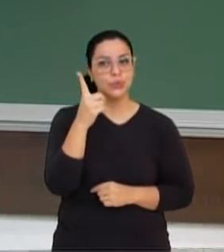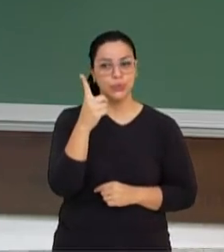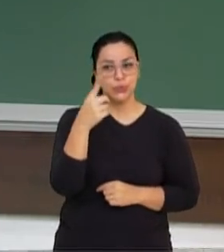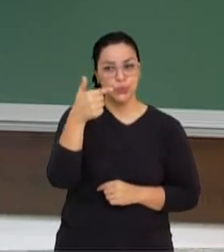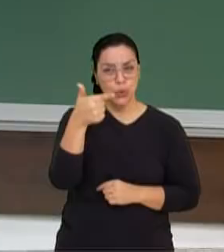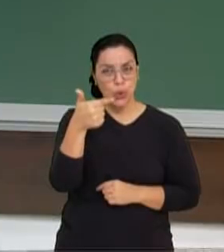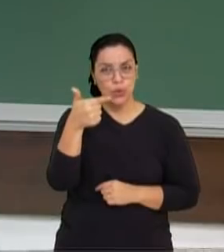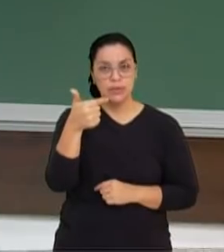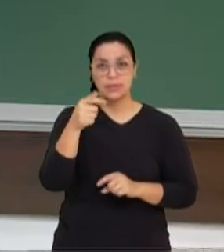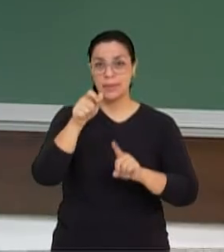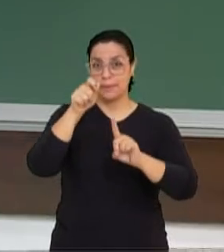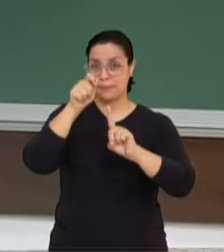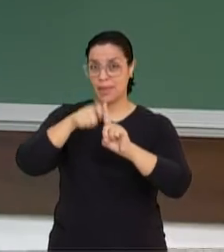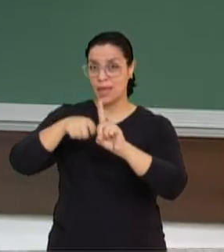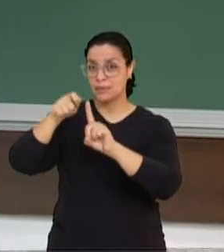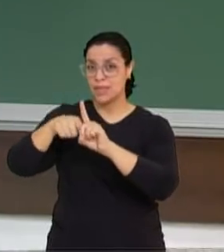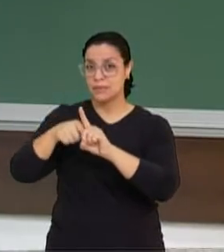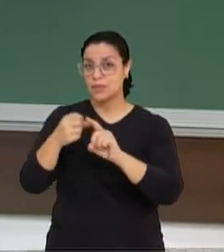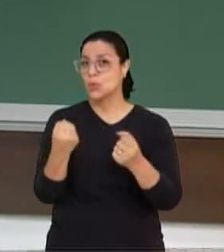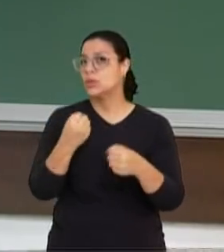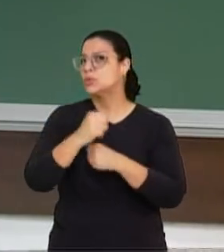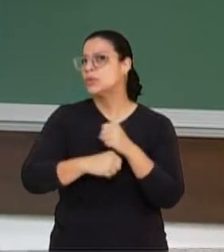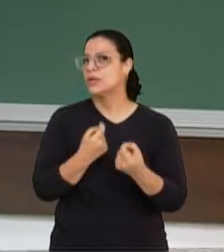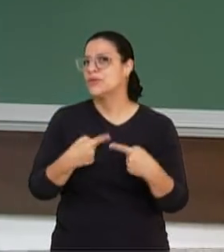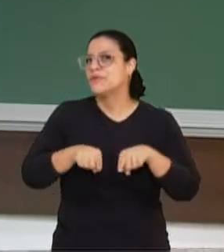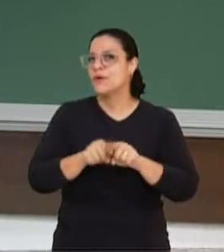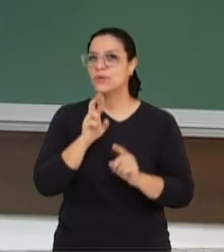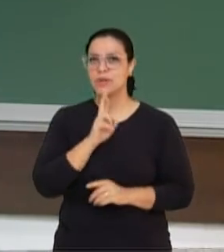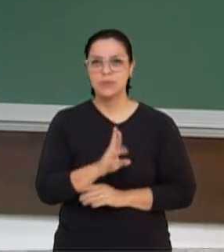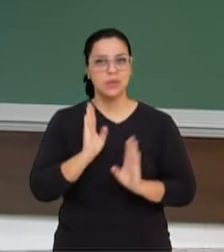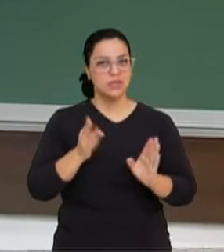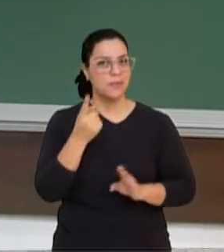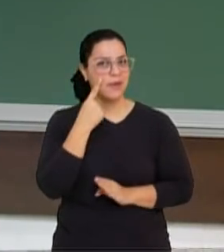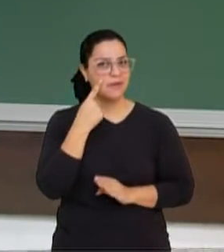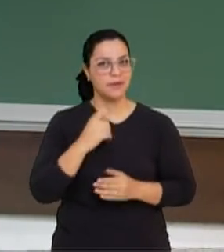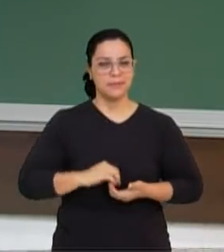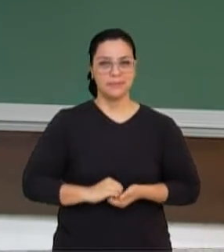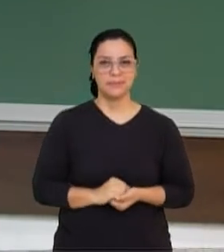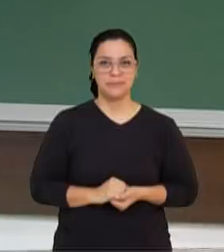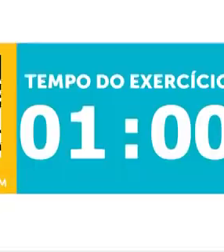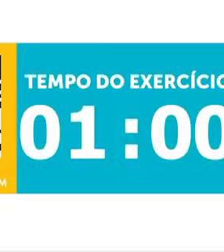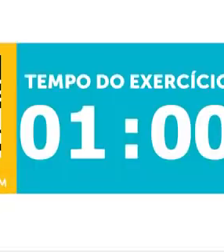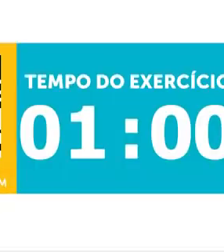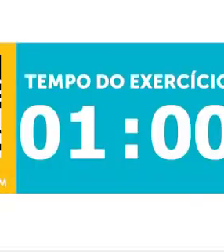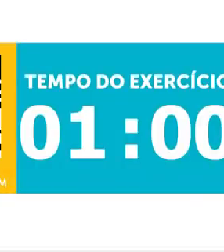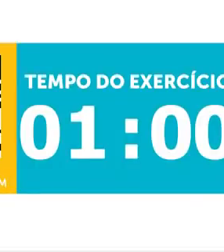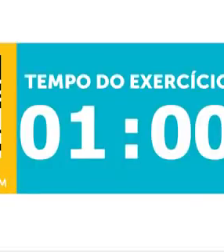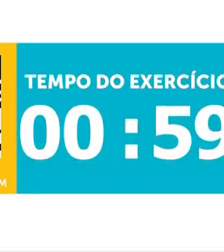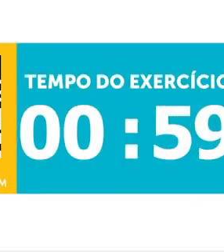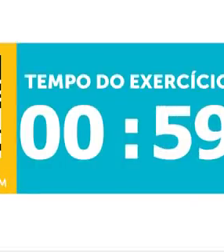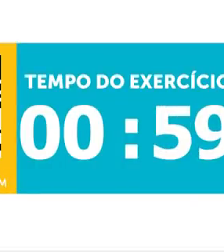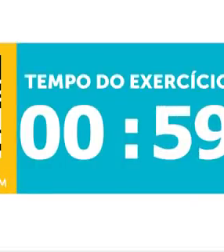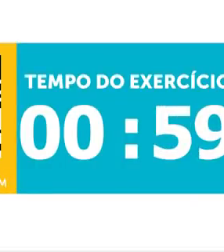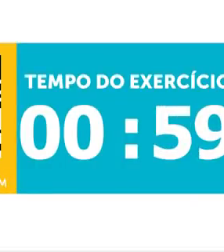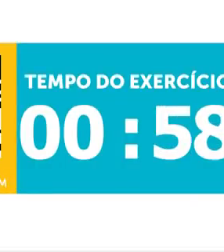Então, eu vou dar um tempinho para vocês e eu já retorno aqui para a gente ver como é que está ficando essa cruzadinha.